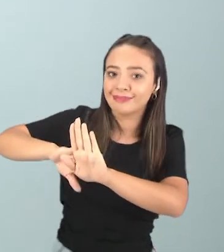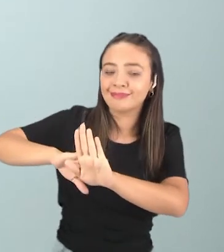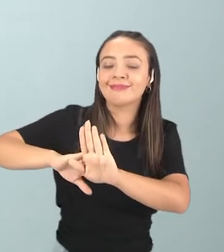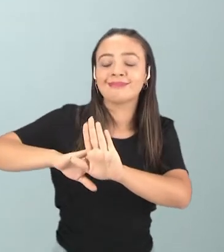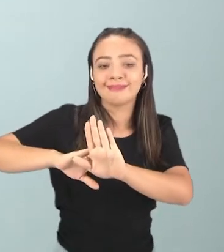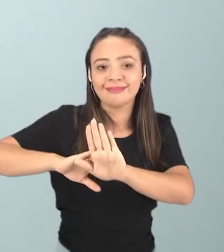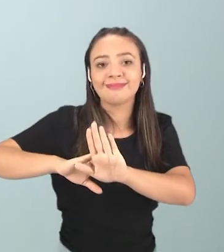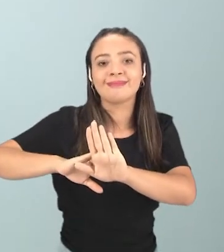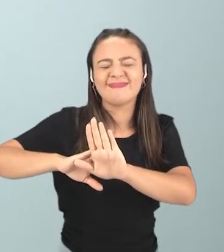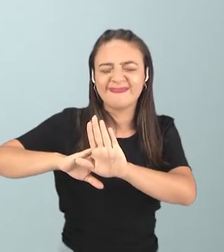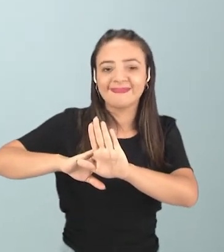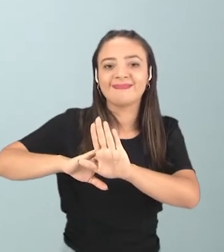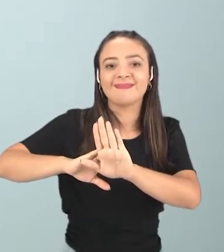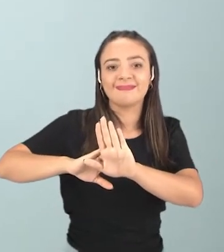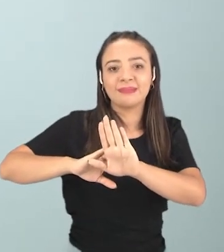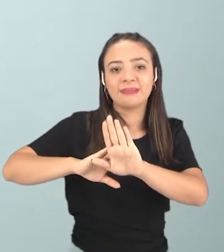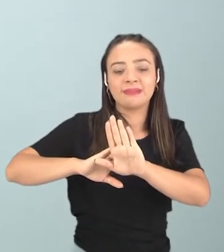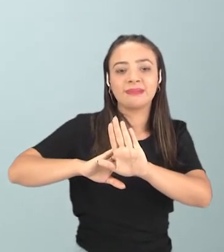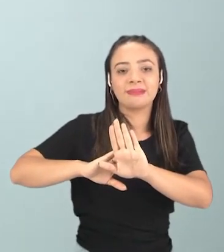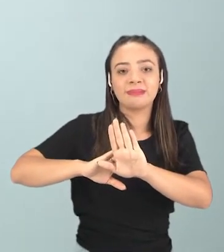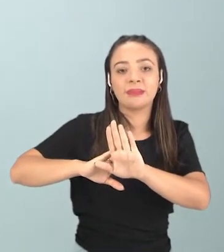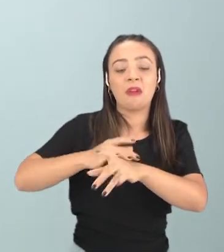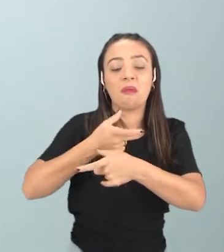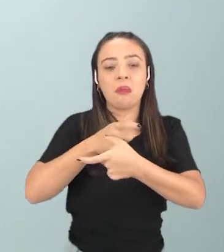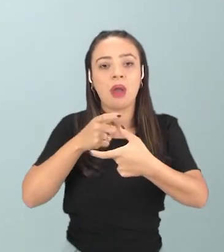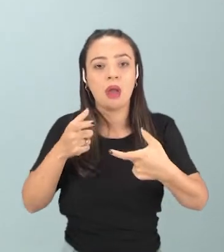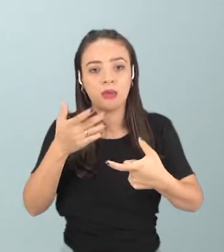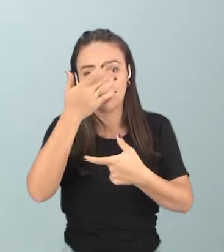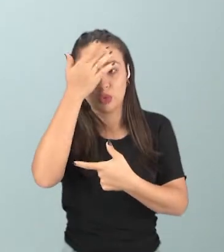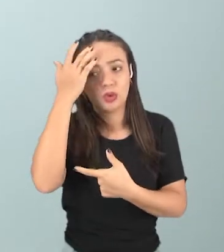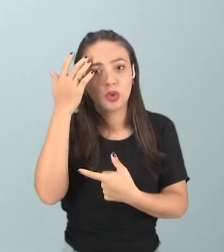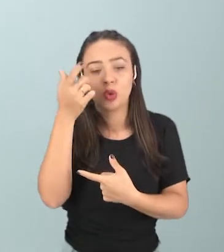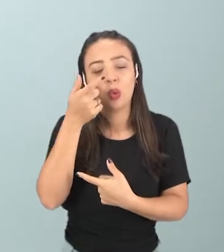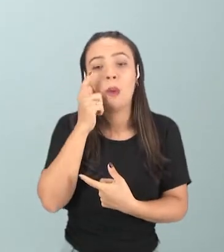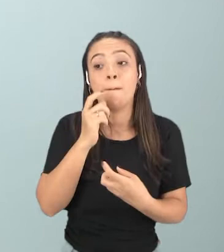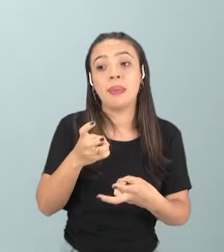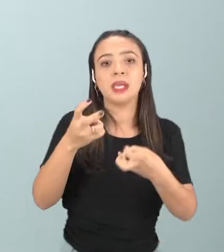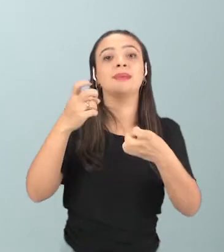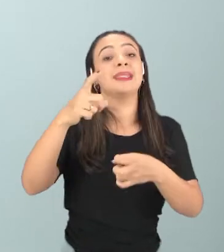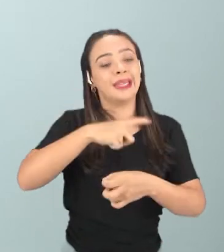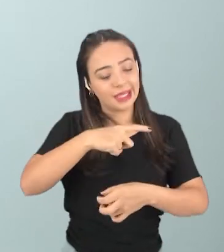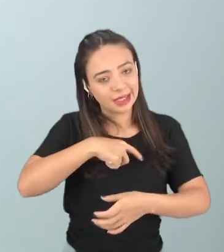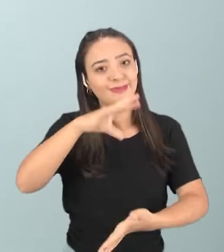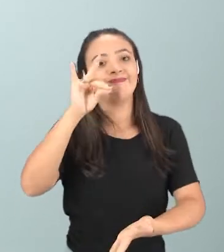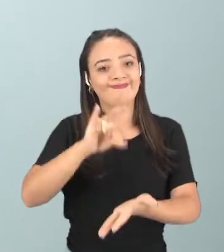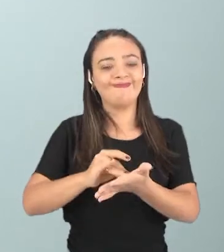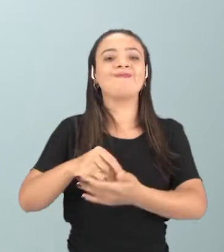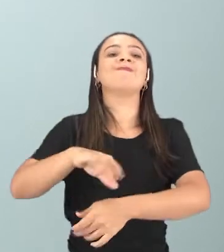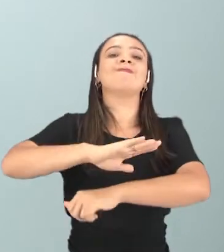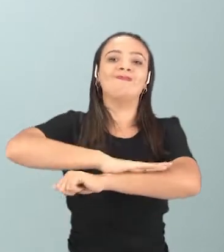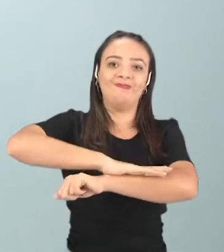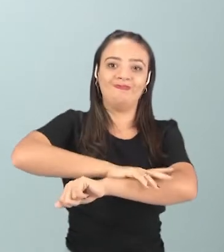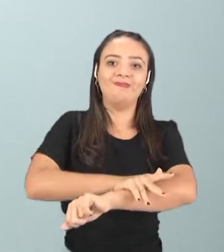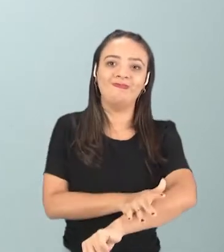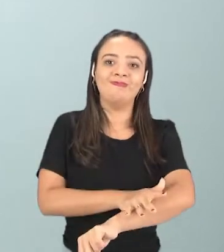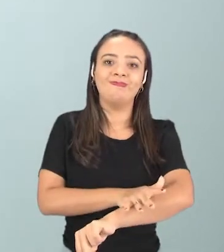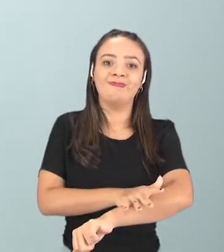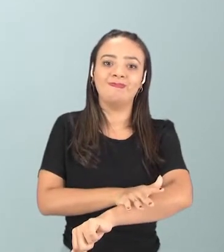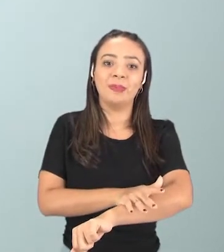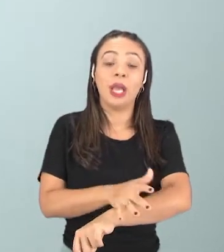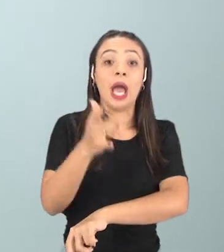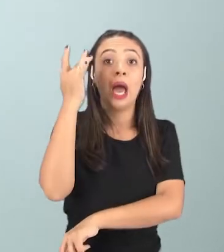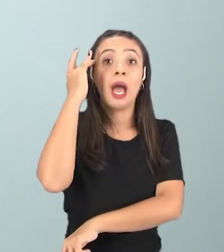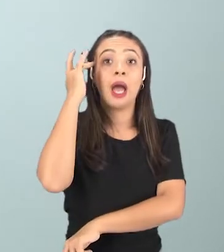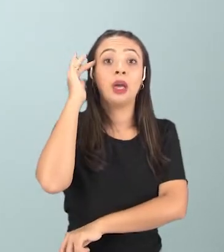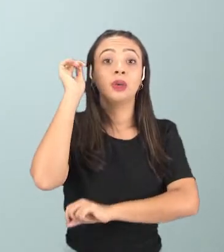muitas vezes por parte de muitas pessoas que não reconhecem o preconceito que elas têm e que acham que o